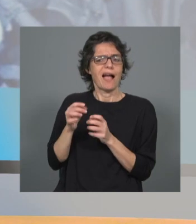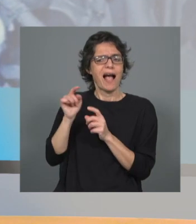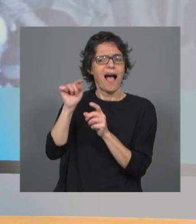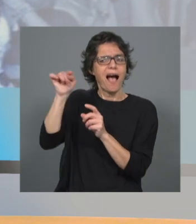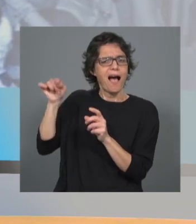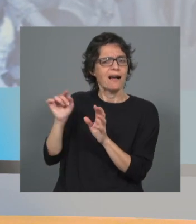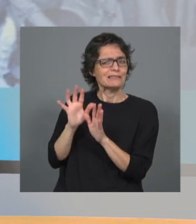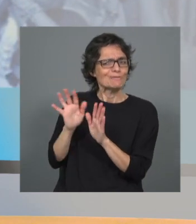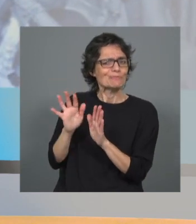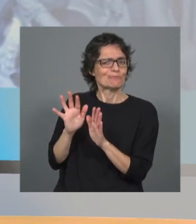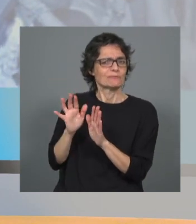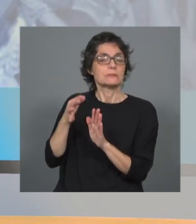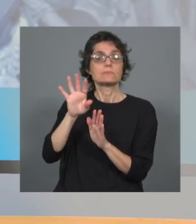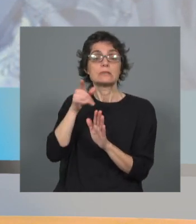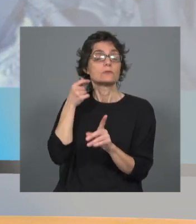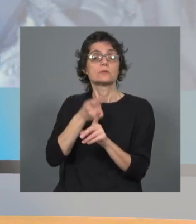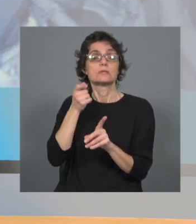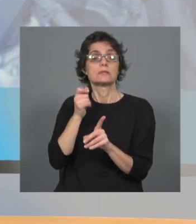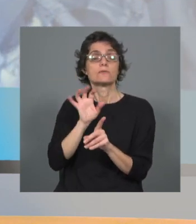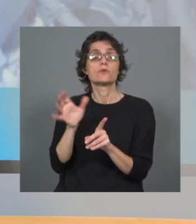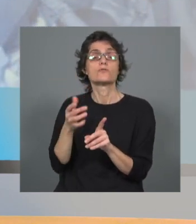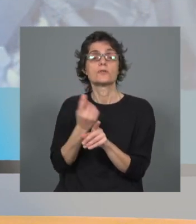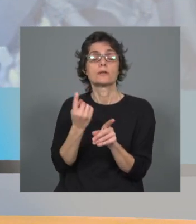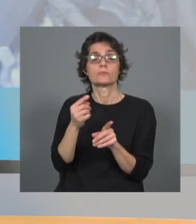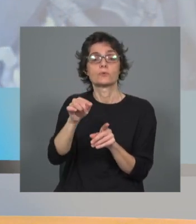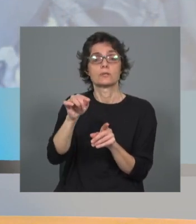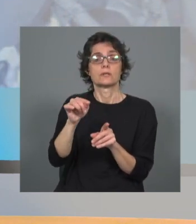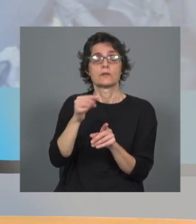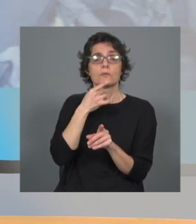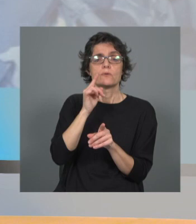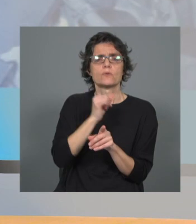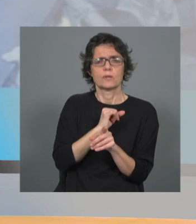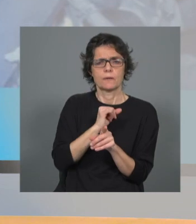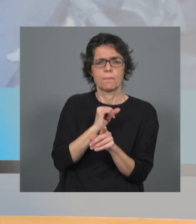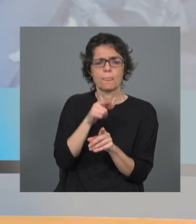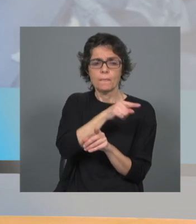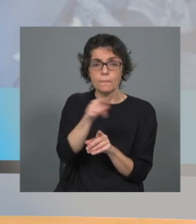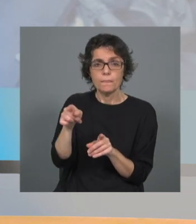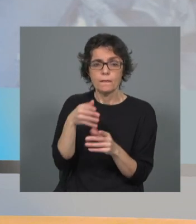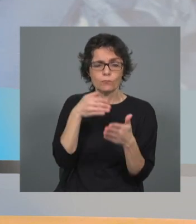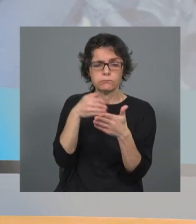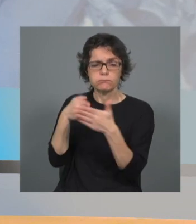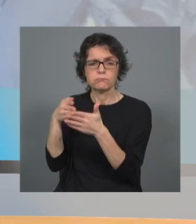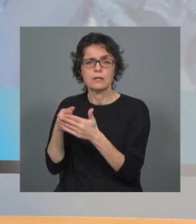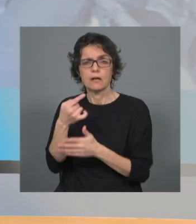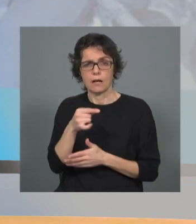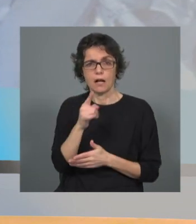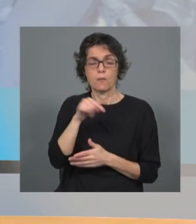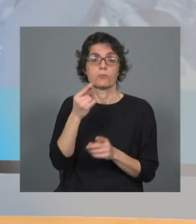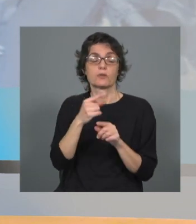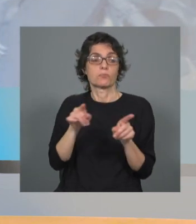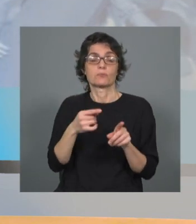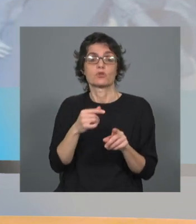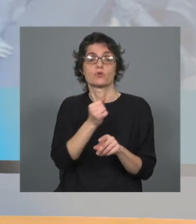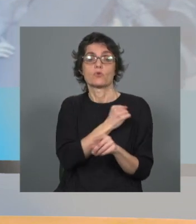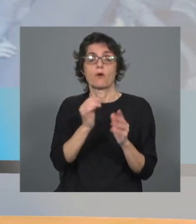assinalar. Mas é um desafio também percebermos que estes pequenos obstáculos que nós temos, o não podermos frequentar a igreja, ou não podermos agora,